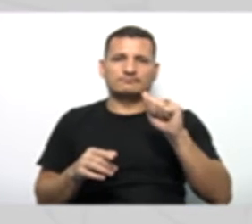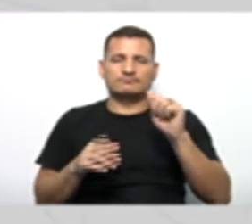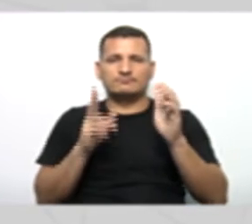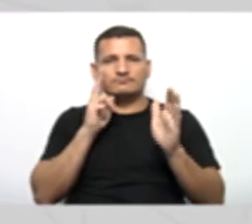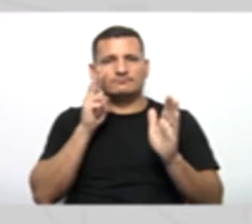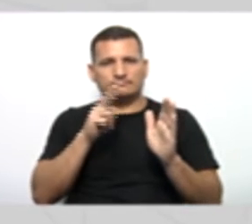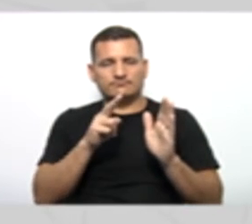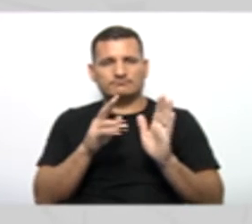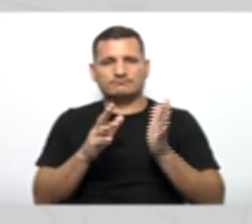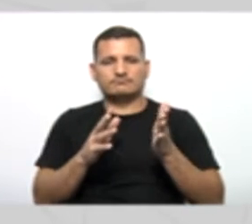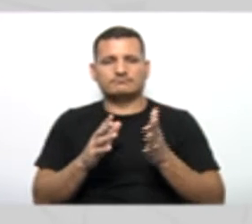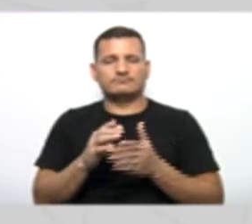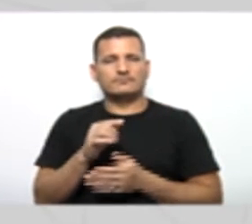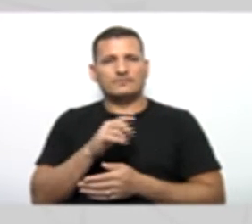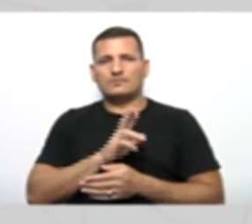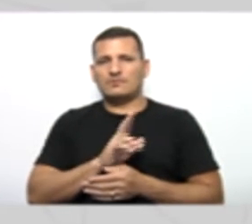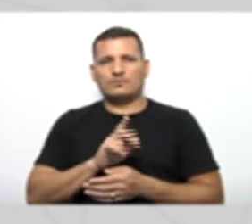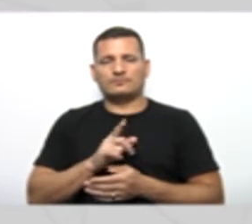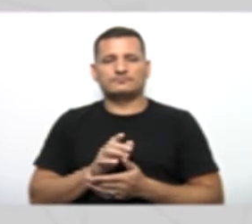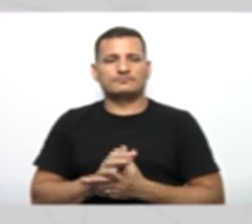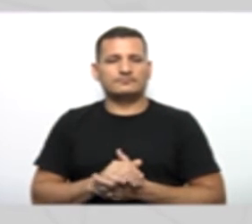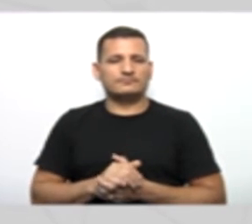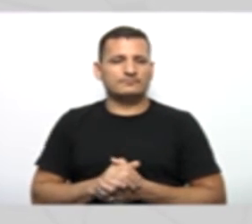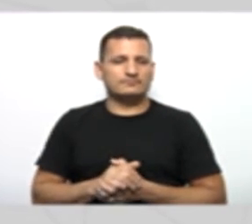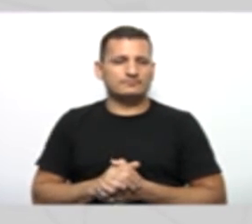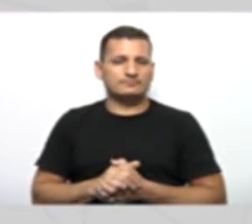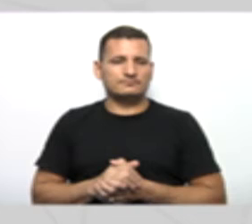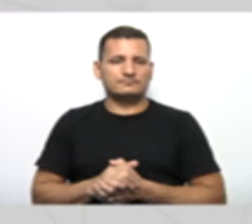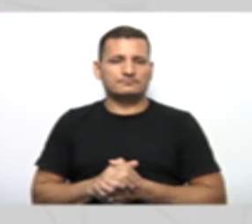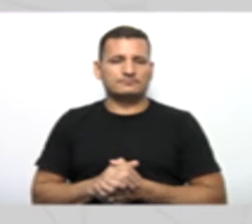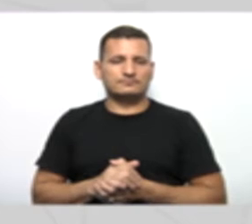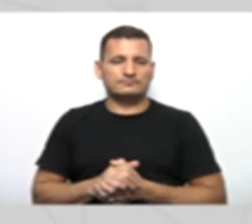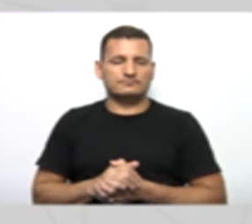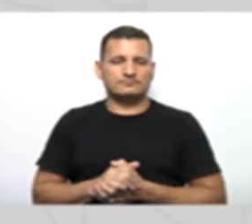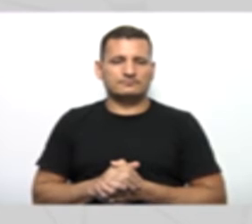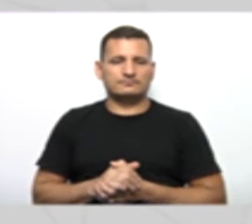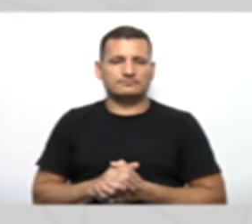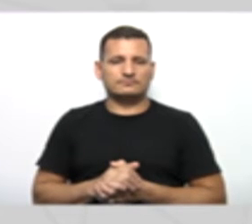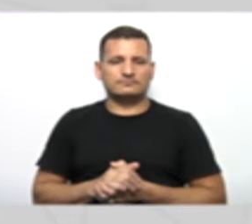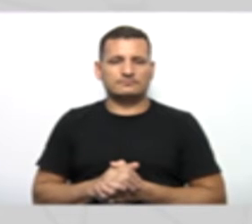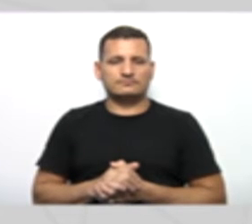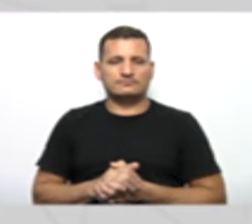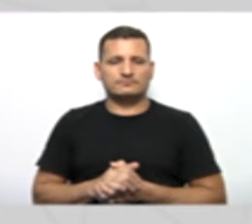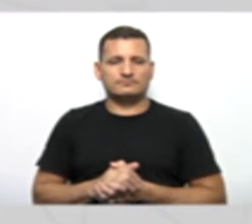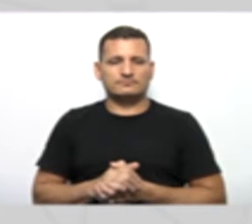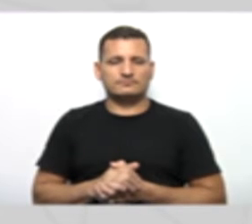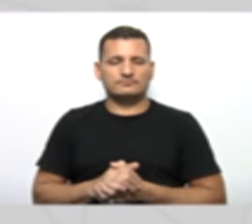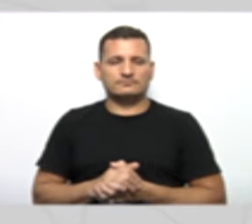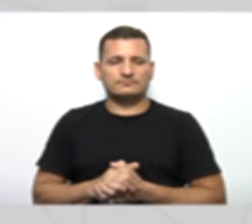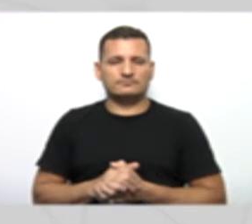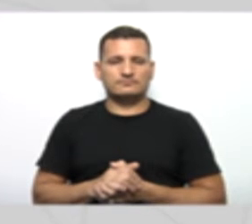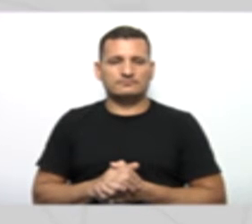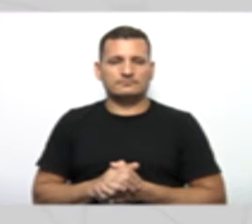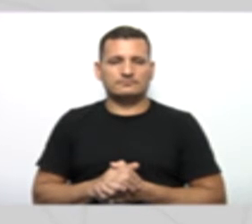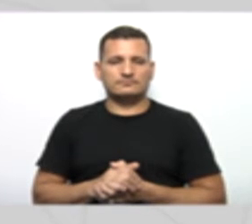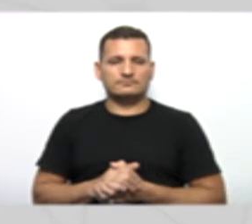comentamos que não é a abordagem estratégica da poluição, mas a abordagem estratégica da gestão ambiental.